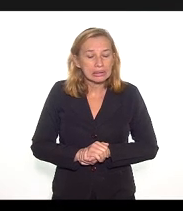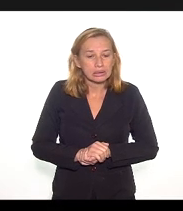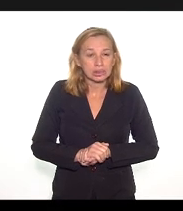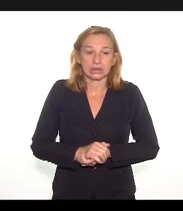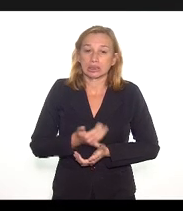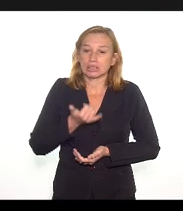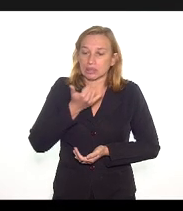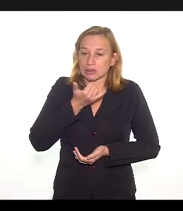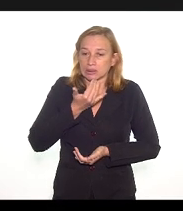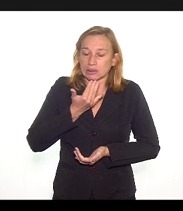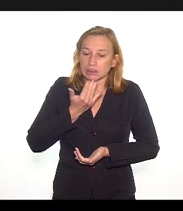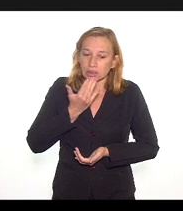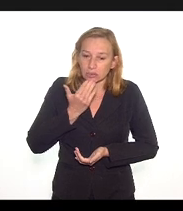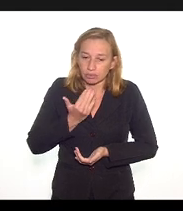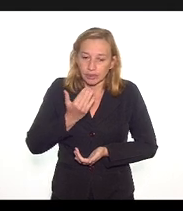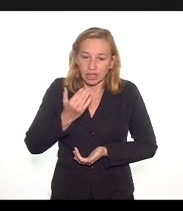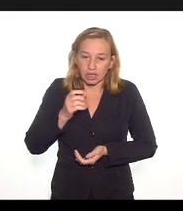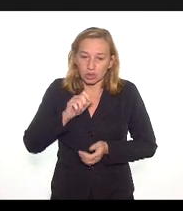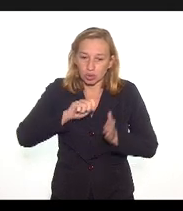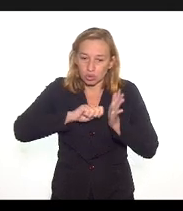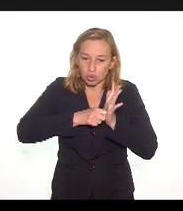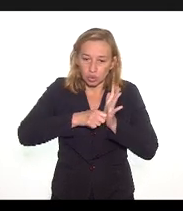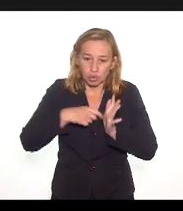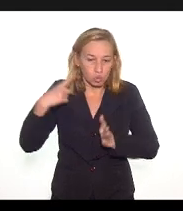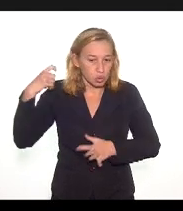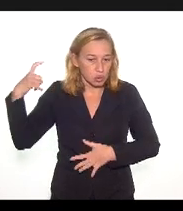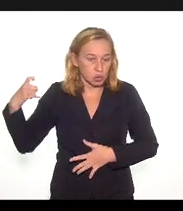Por favor, quem está com o som aberto, fecha.